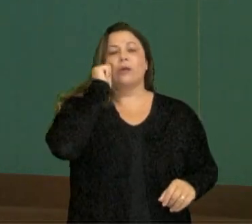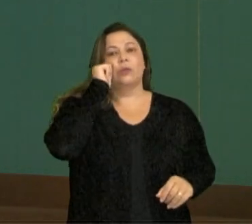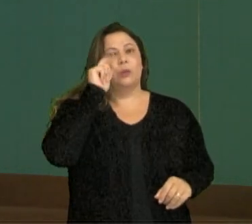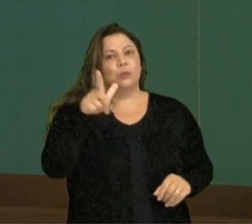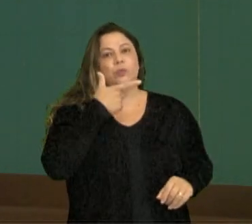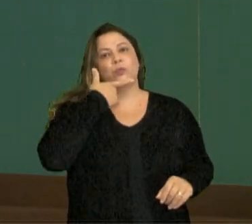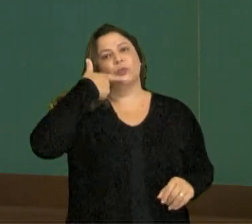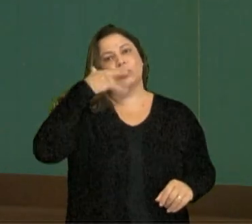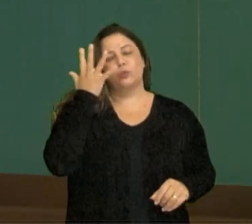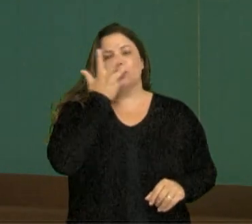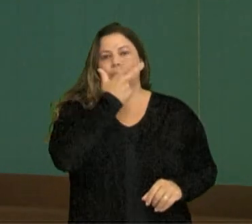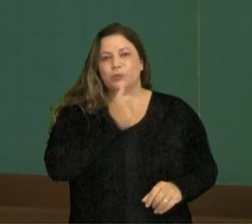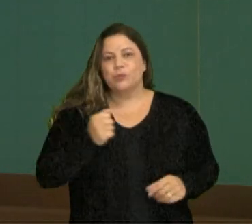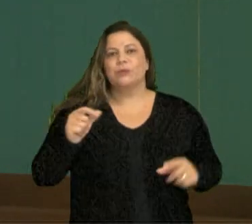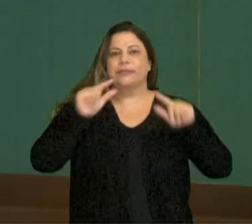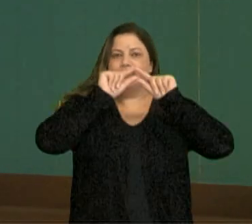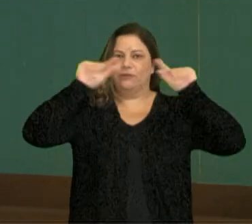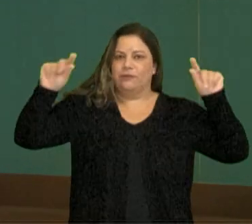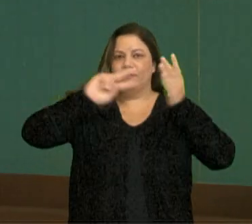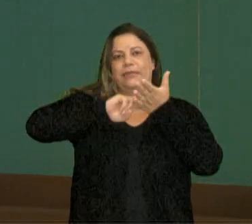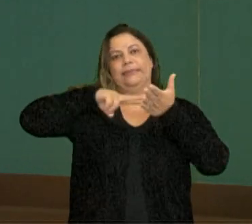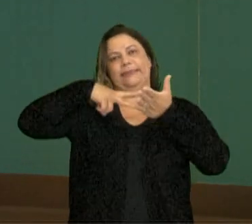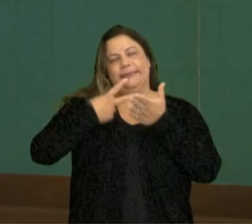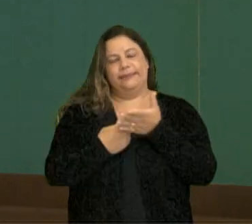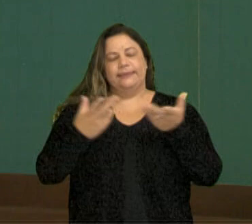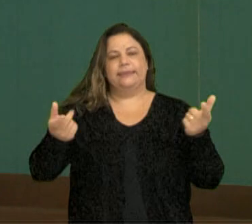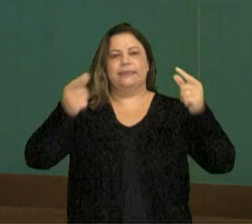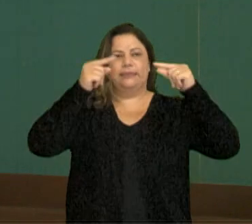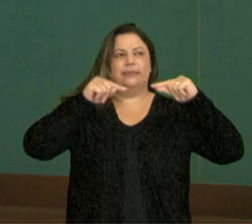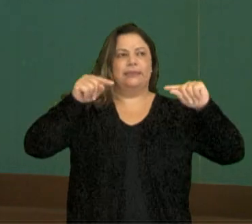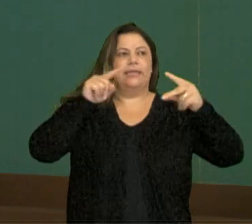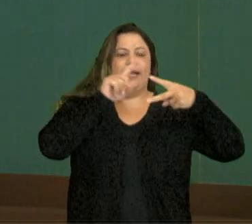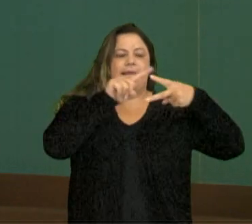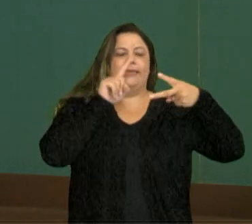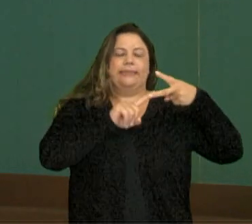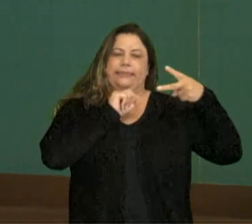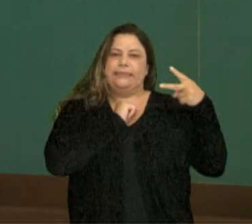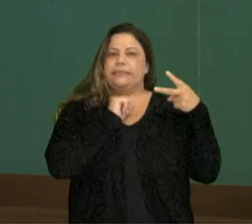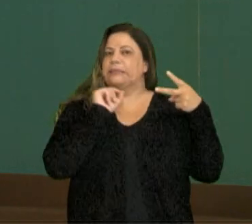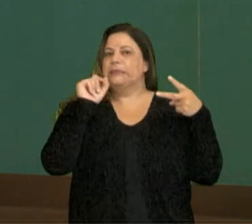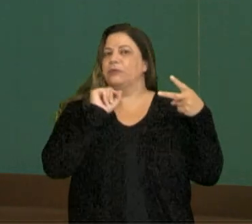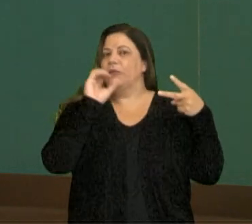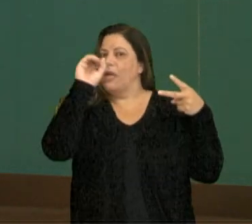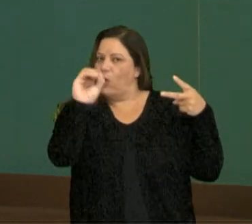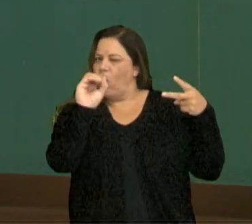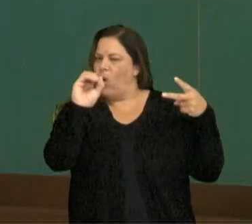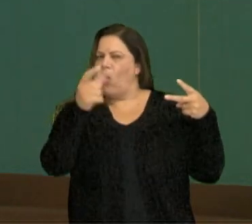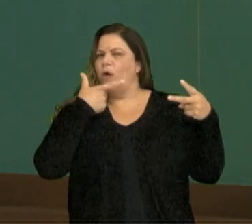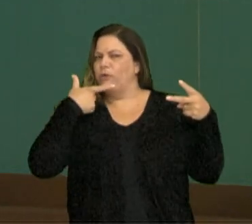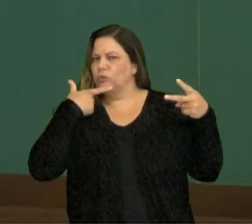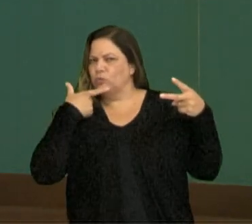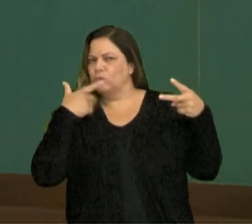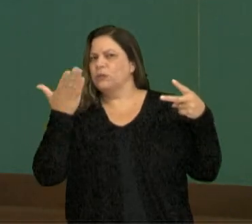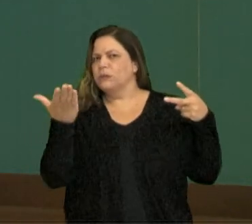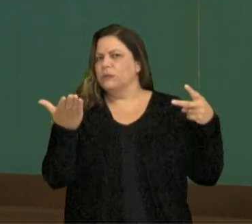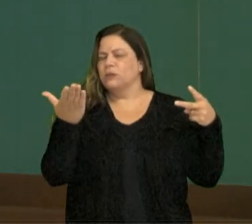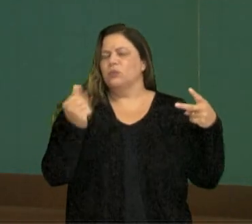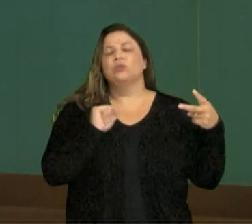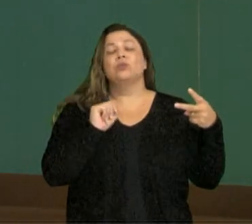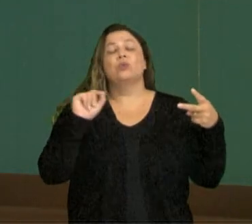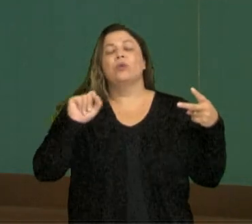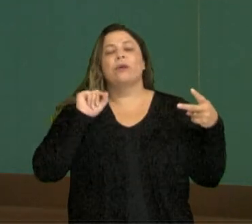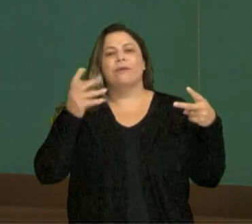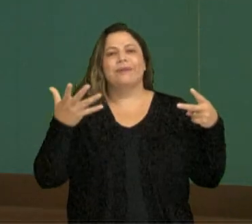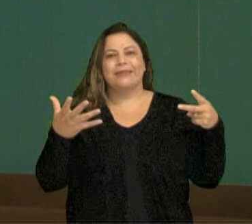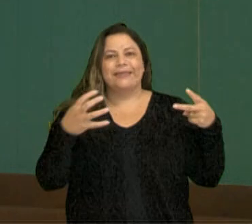sorriso bonito. Sorriso, nessa frase aqui, é o sorriso ou é sorrir? É uma ação. O